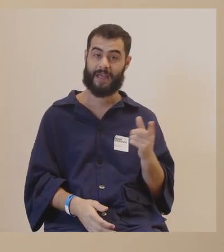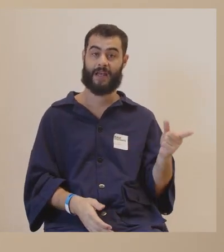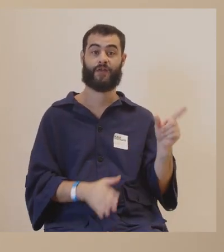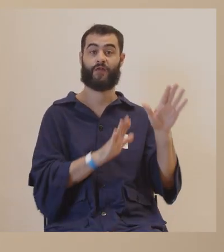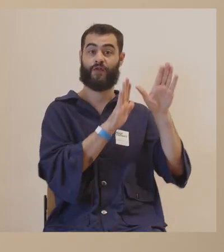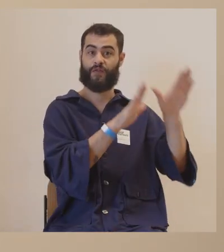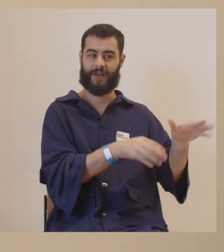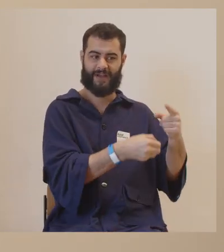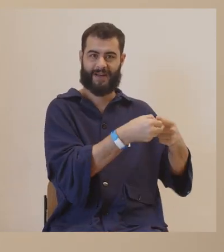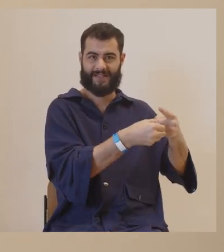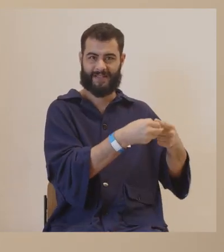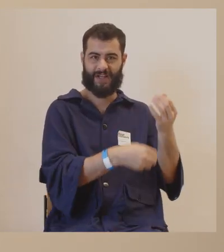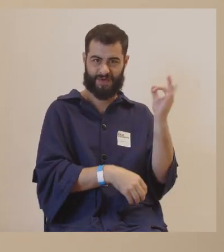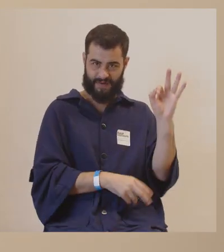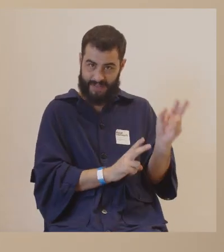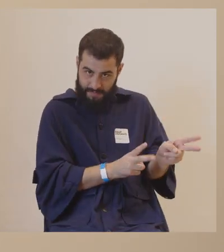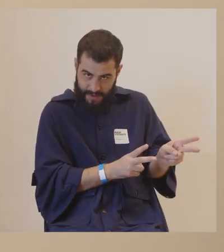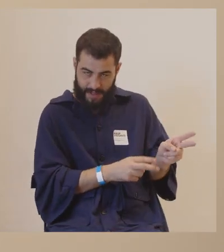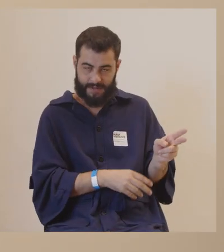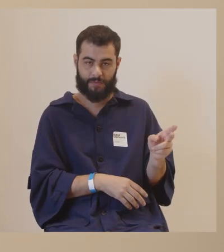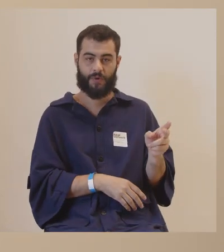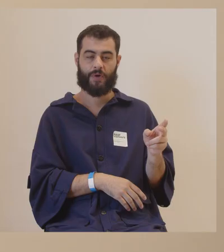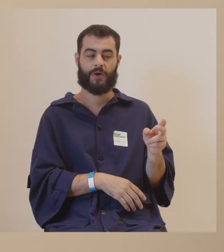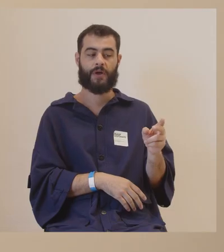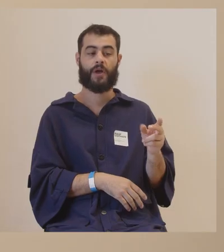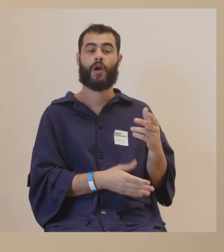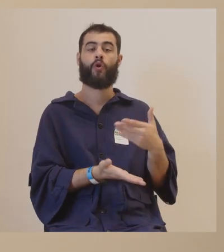a nova geração de pintores